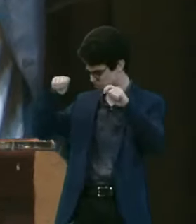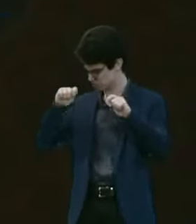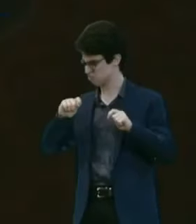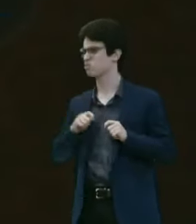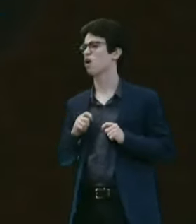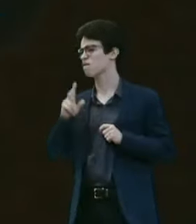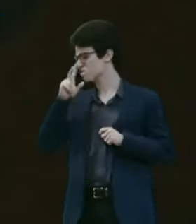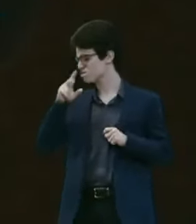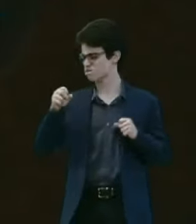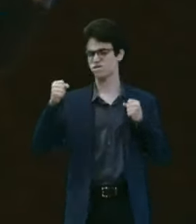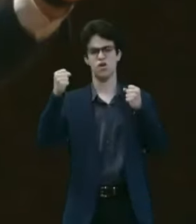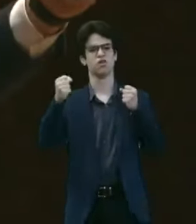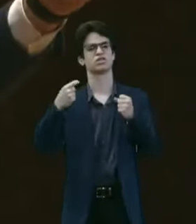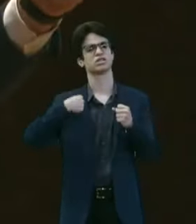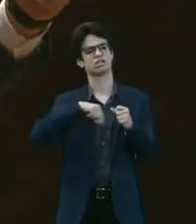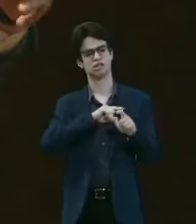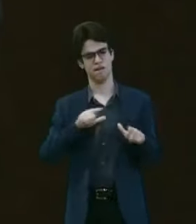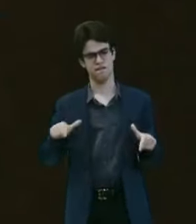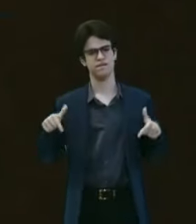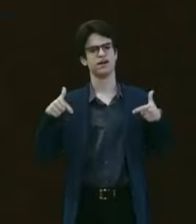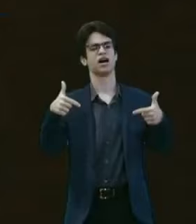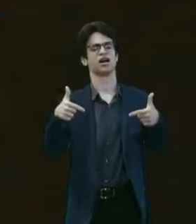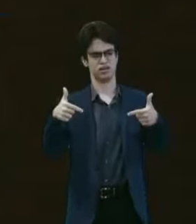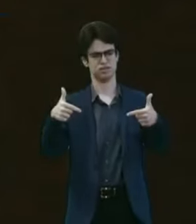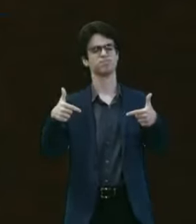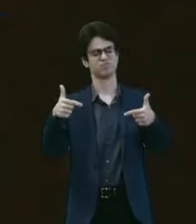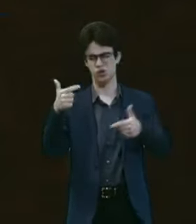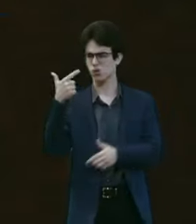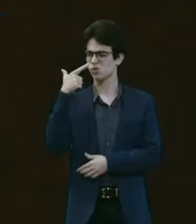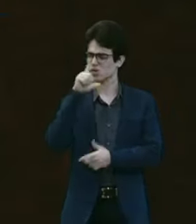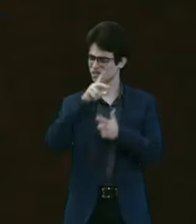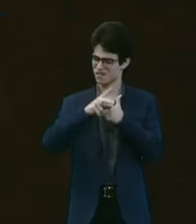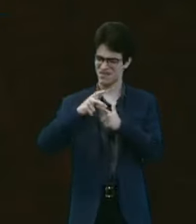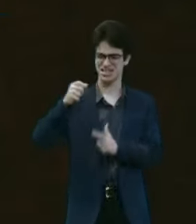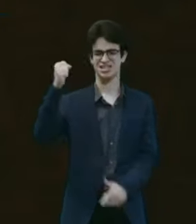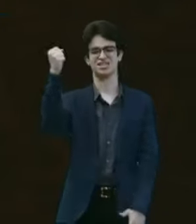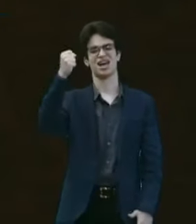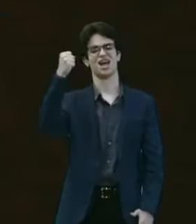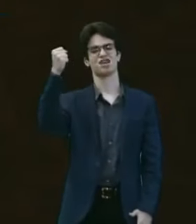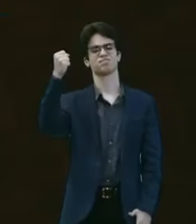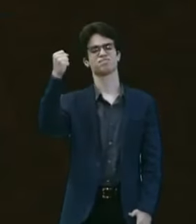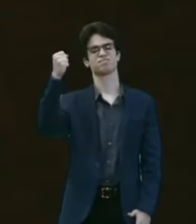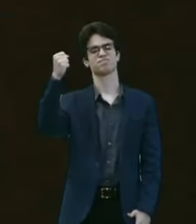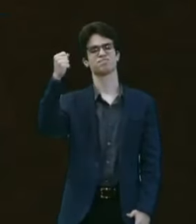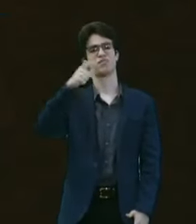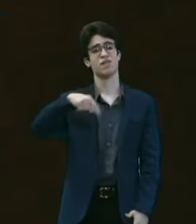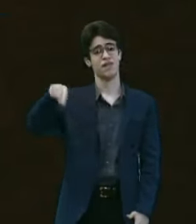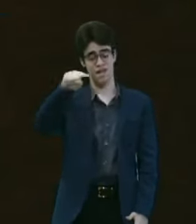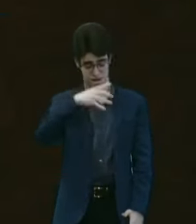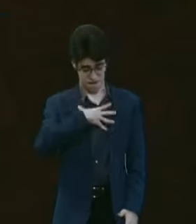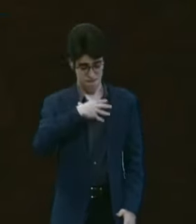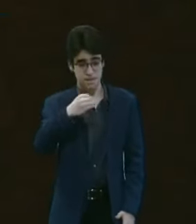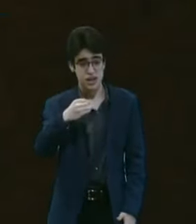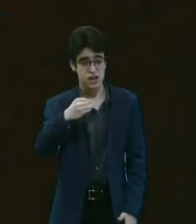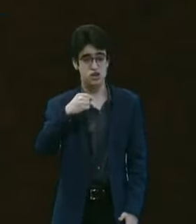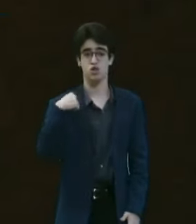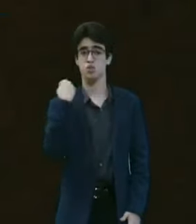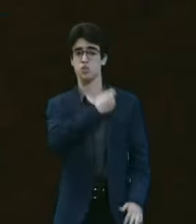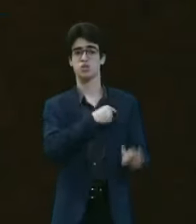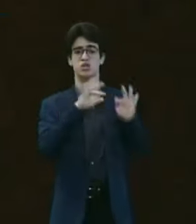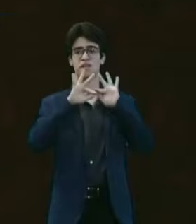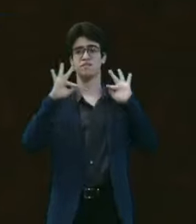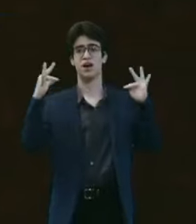pelo Espírito Santo de Deus e vamos vencer. Os nossos filhos, a nossa